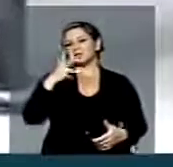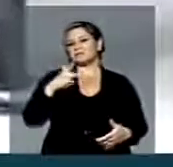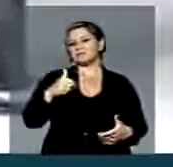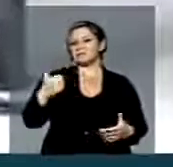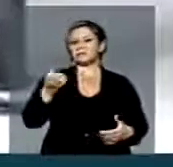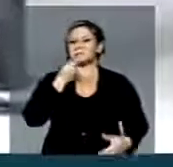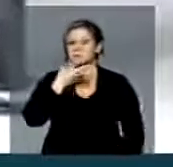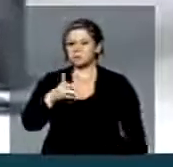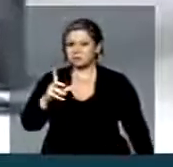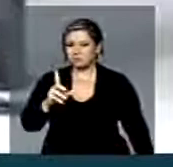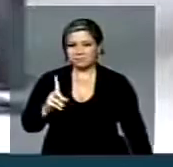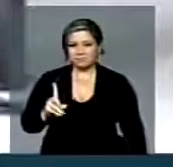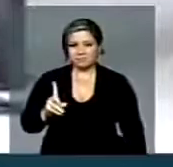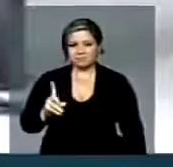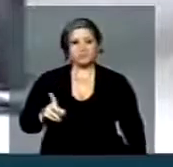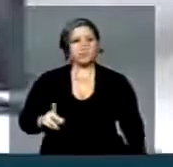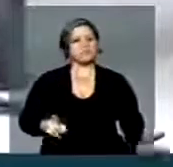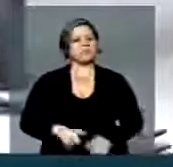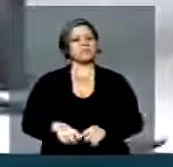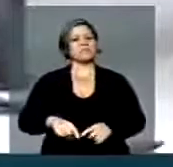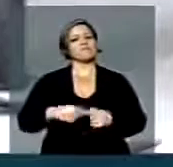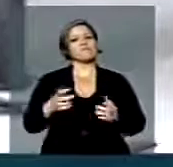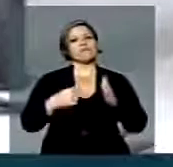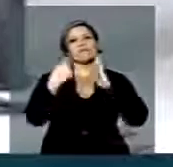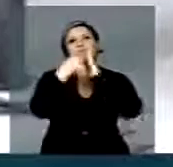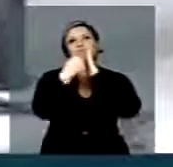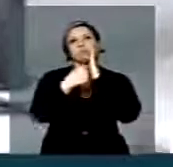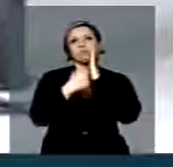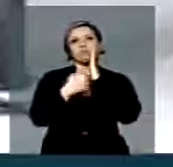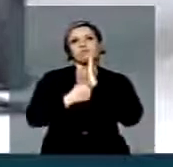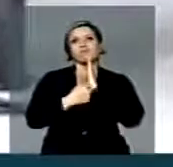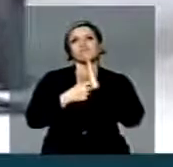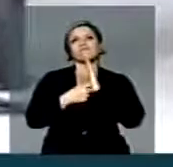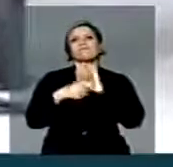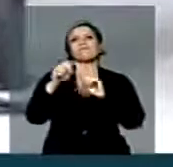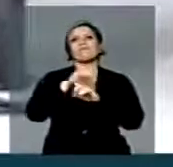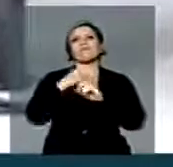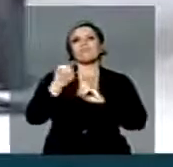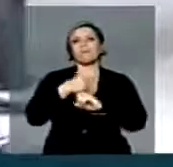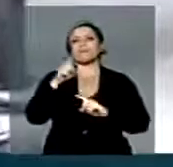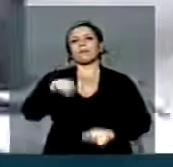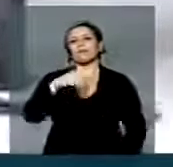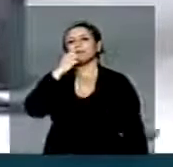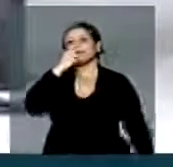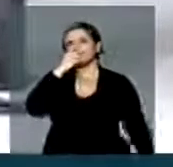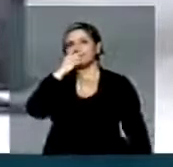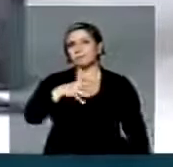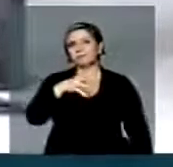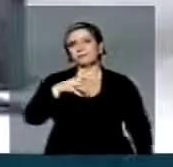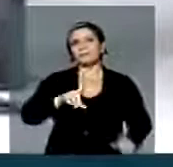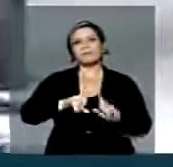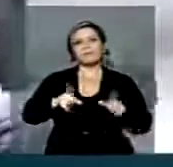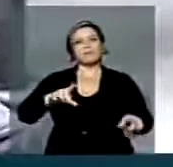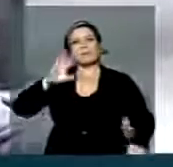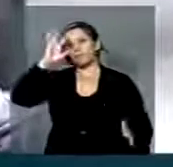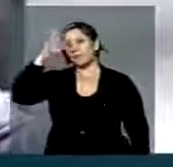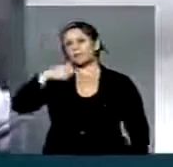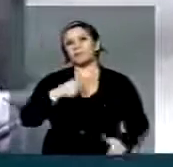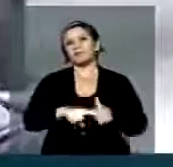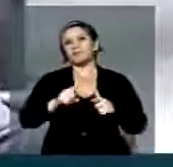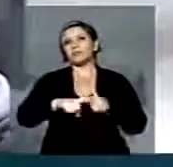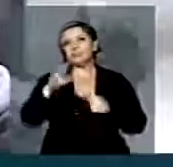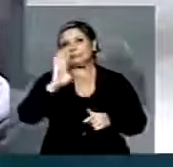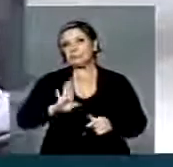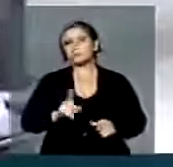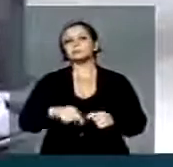Obviamente que os programas sociais são bons mas não vão resolver o problema do país. A gente tem que botar o povo